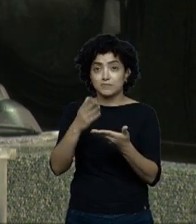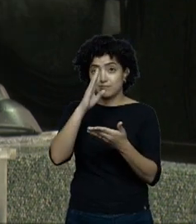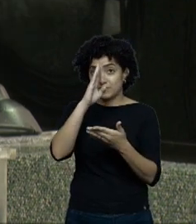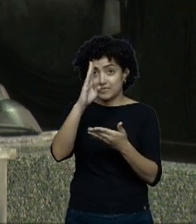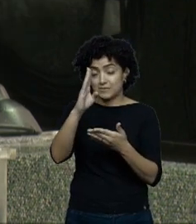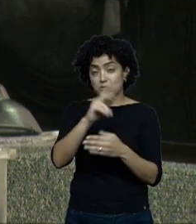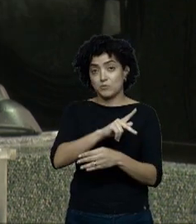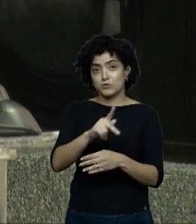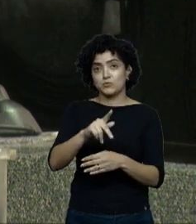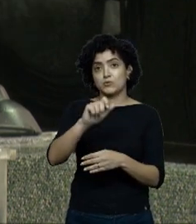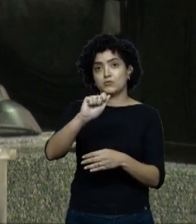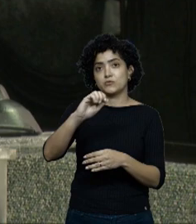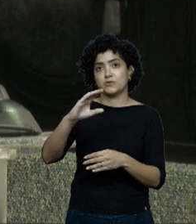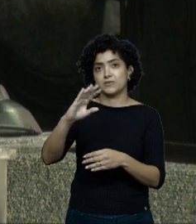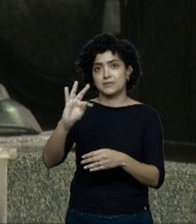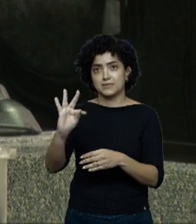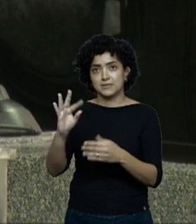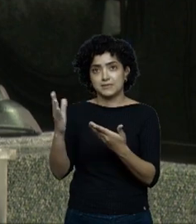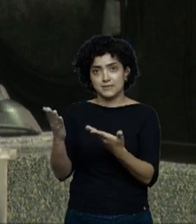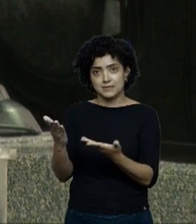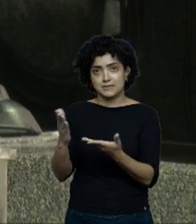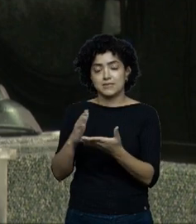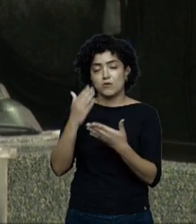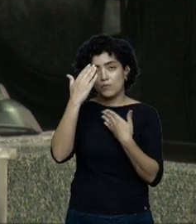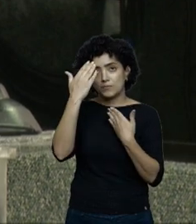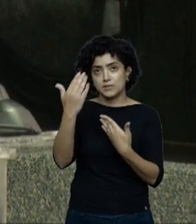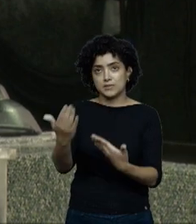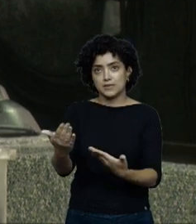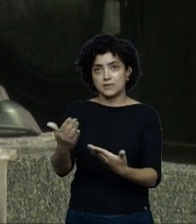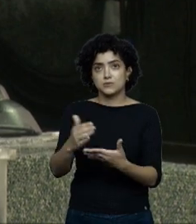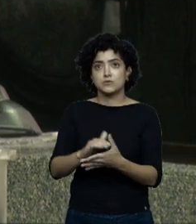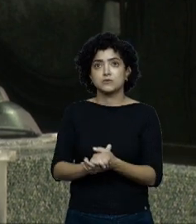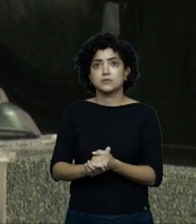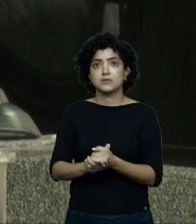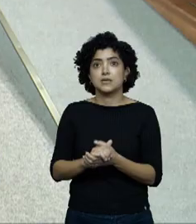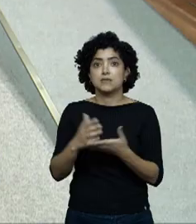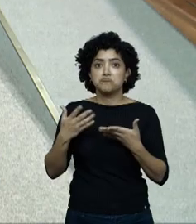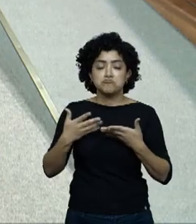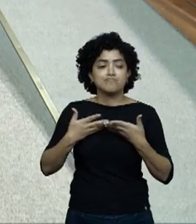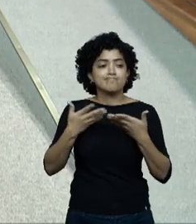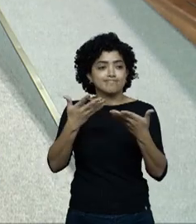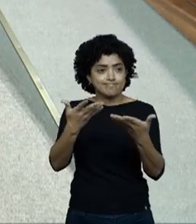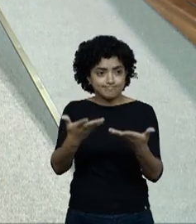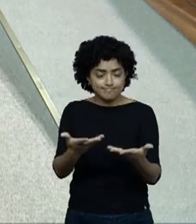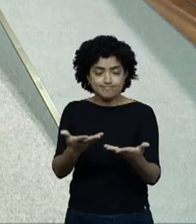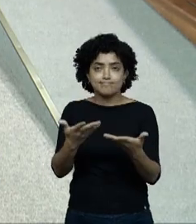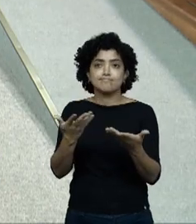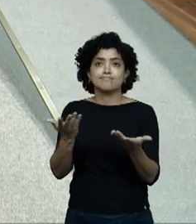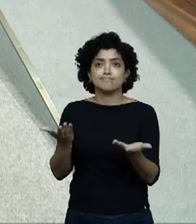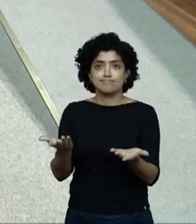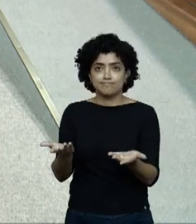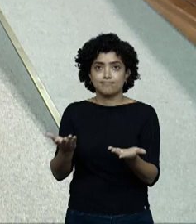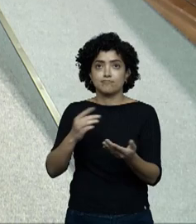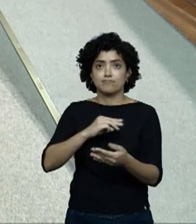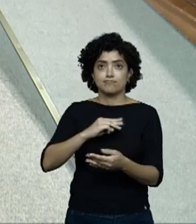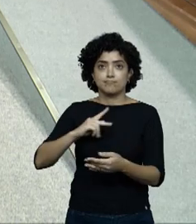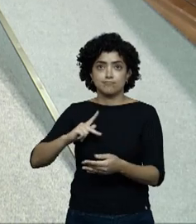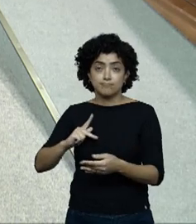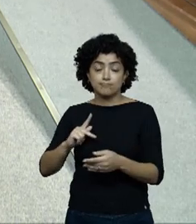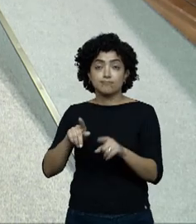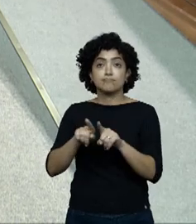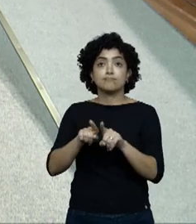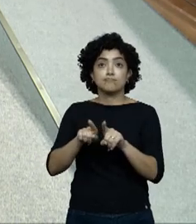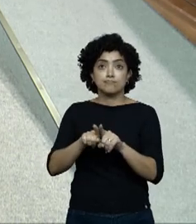os professores act se Obrigada pelo espaço e nos colocamos à disposição tanto do Ministério Público